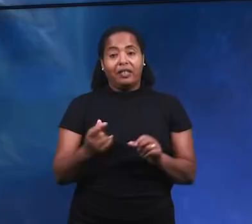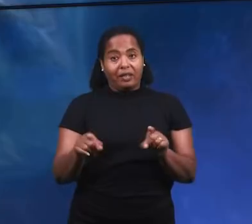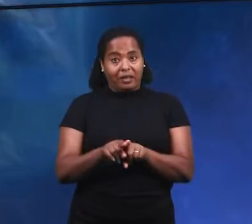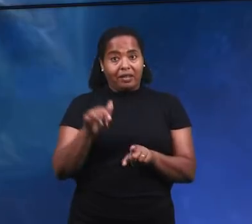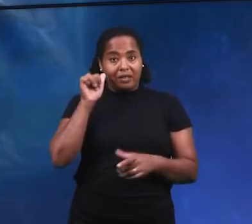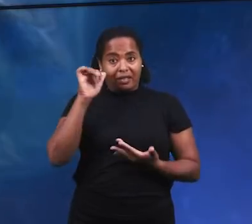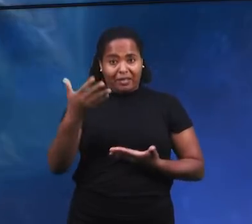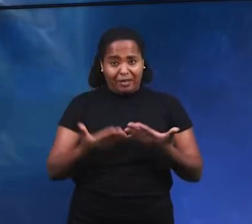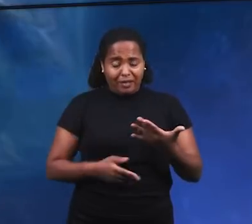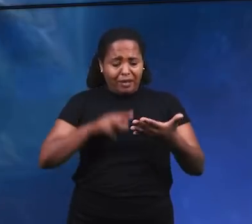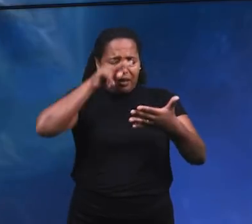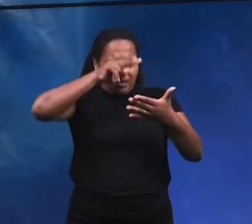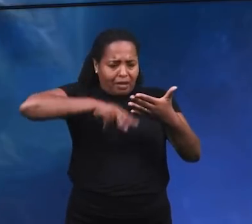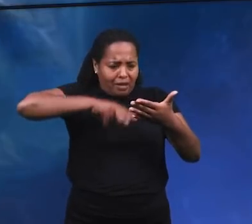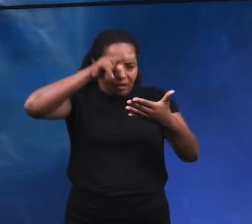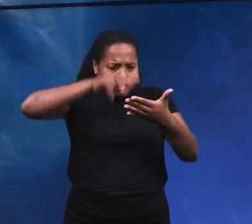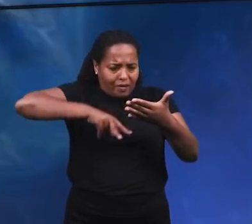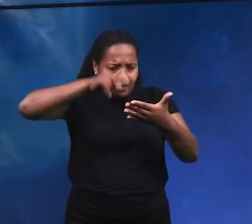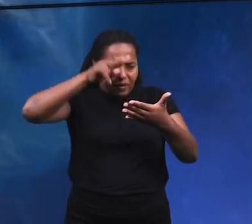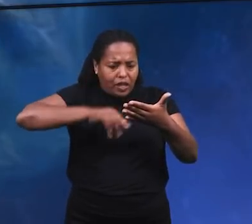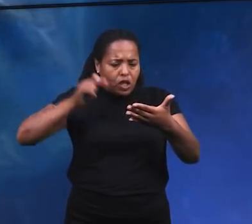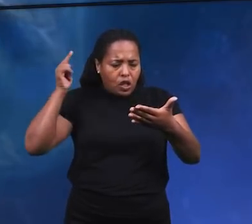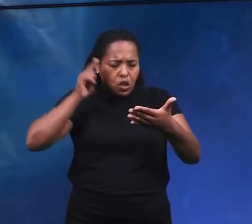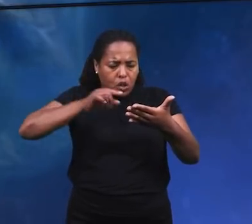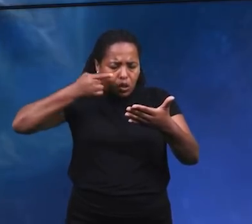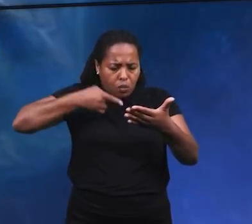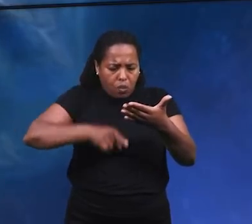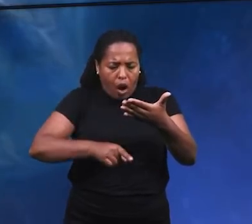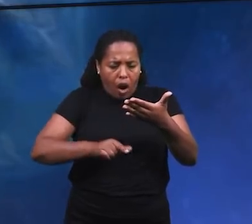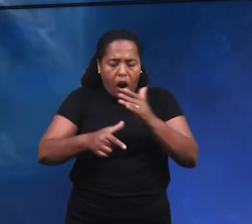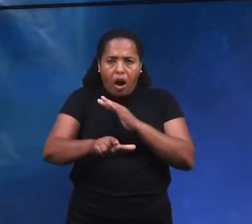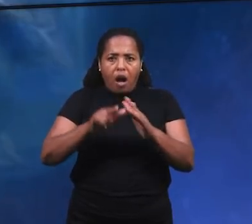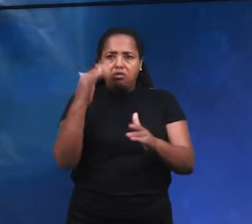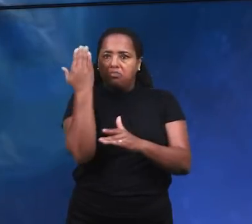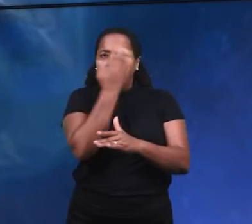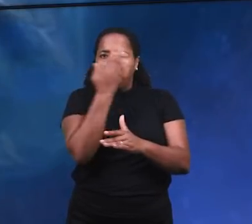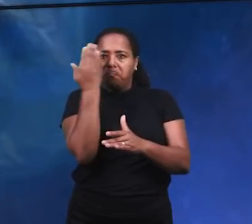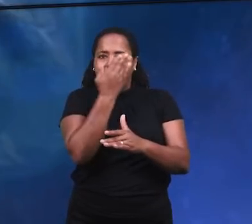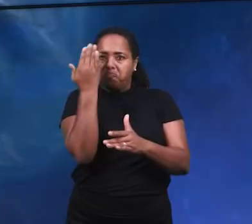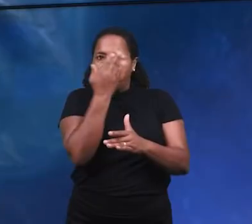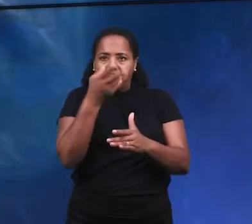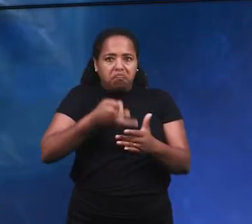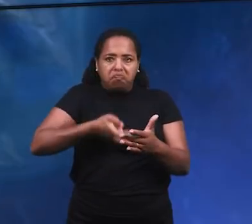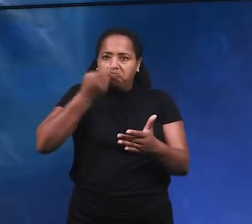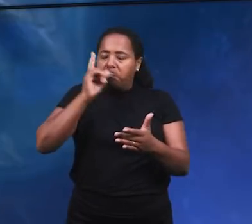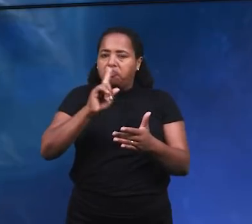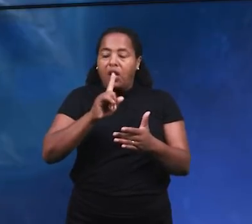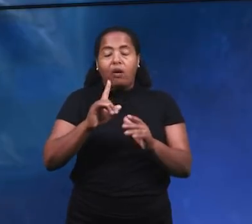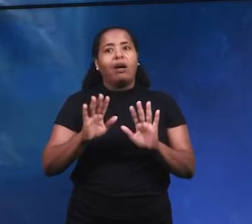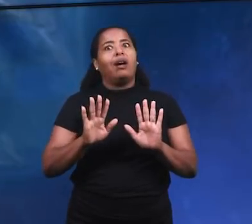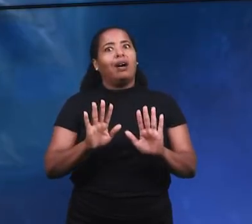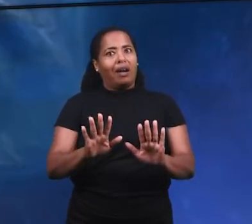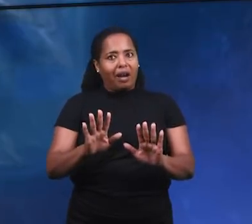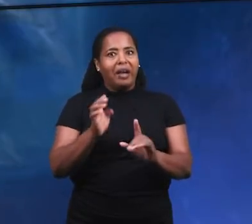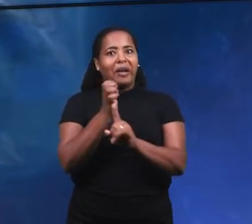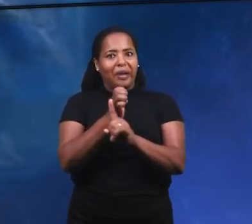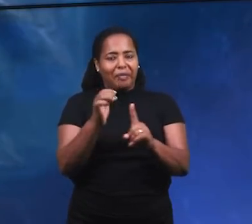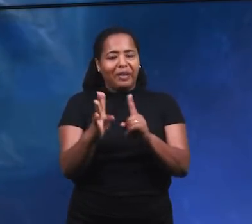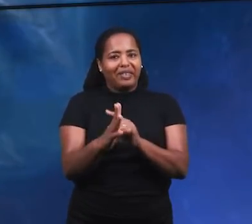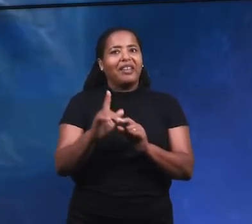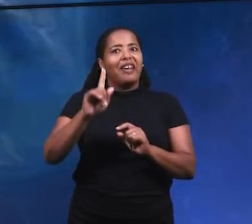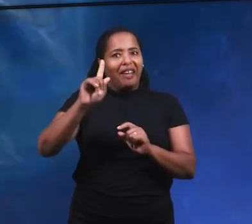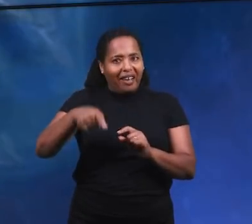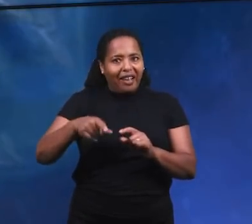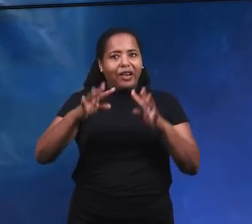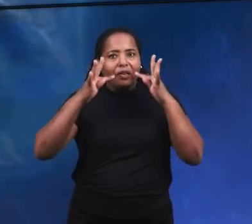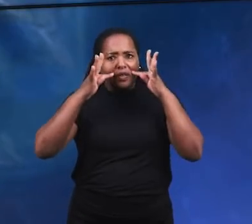palavra. E também as irmãs estão buscando coisas profundas que às vezes até não tinham visto antes. Irmã, a